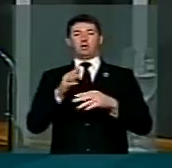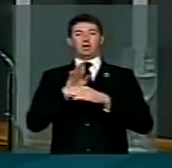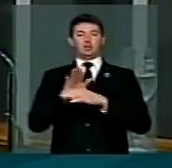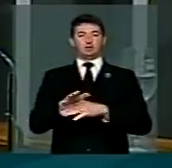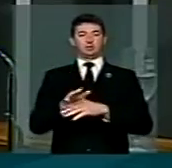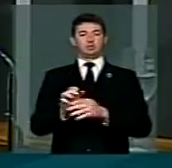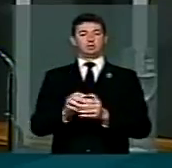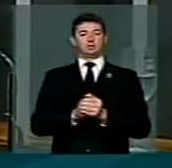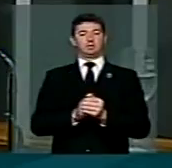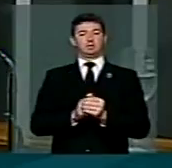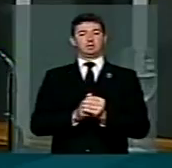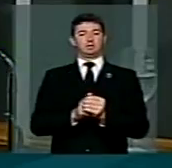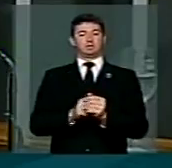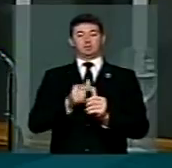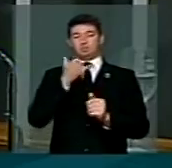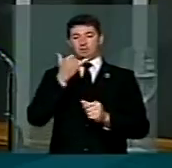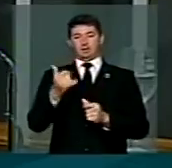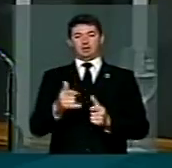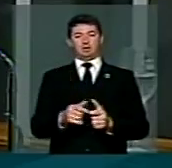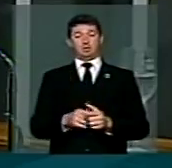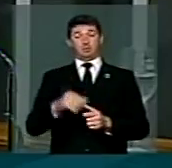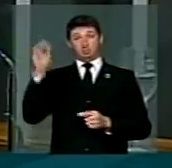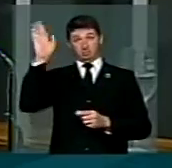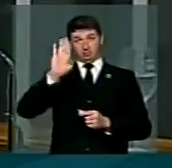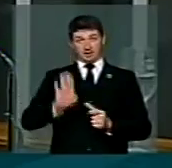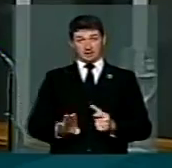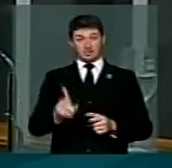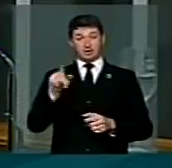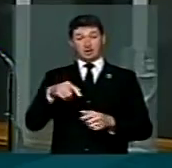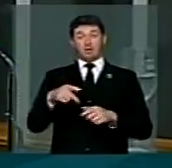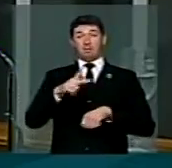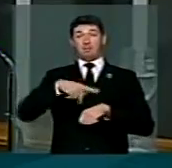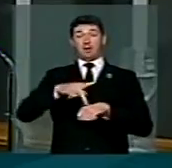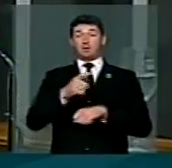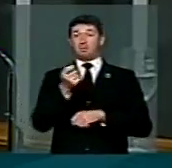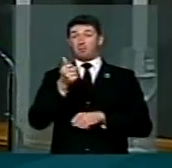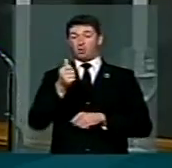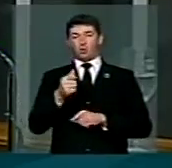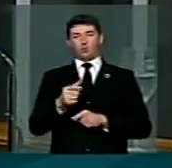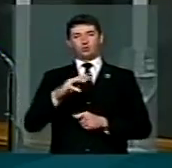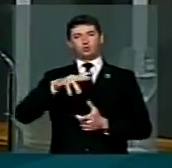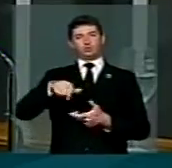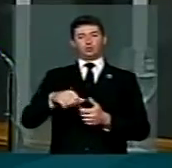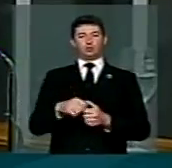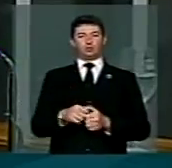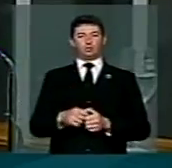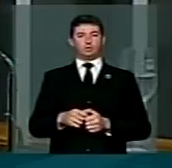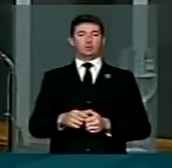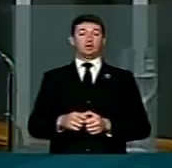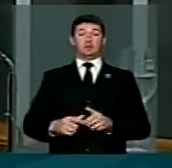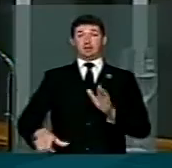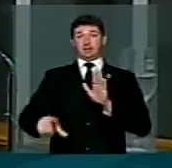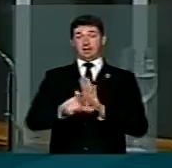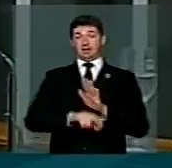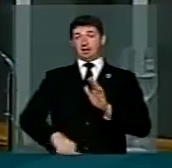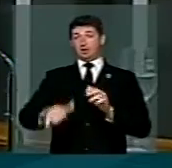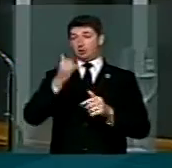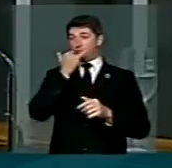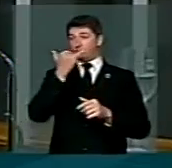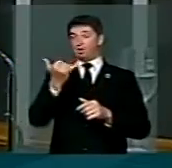os benefícios da lei da anistia. O Brasil é um dos poucos países do mundo, se não o único, em que a lei da